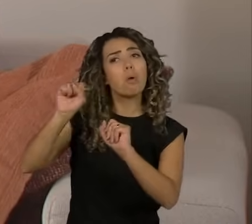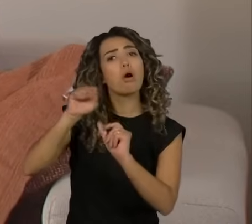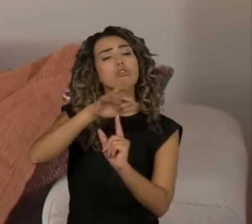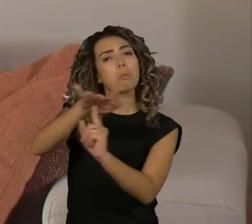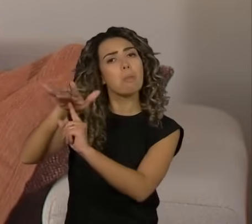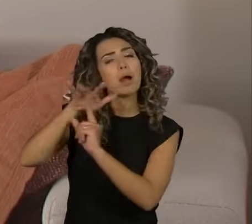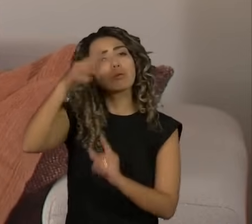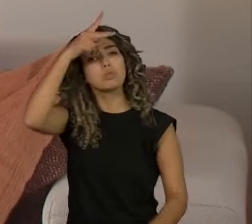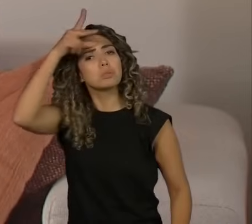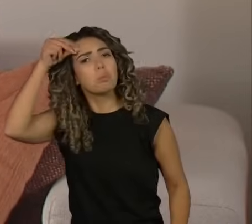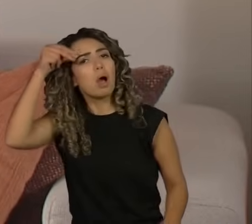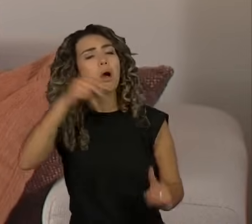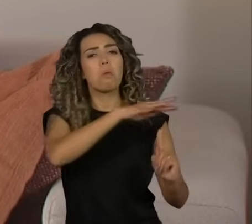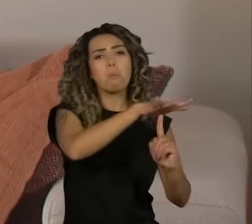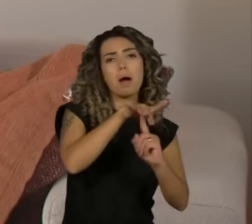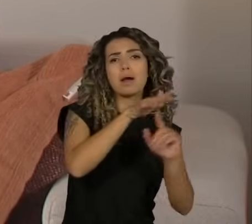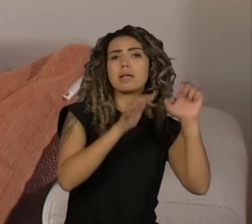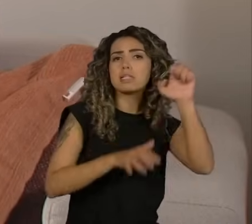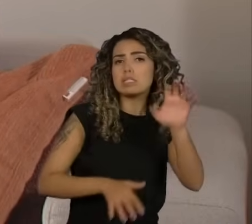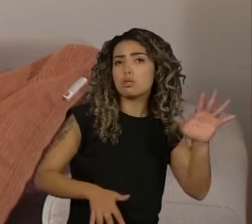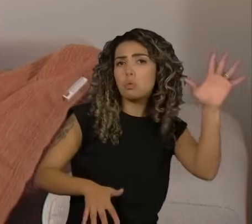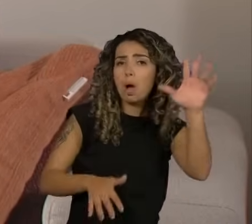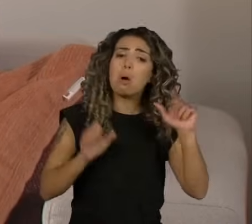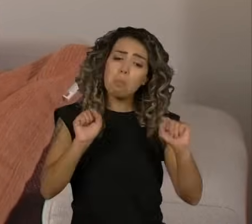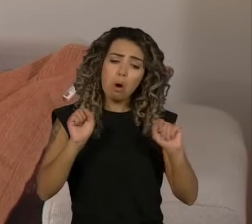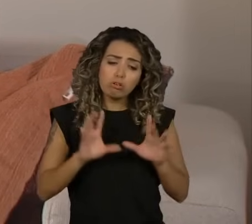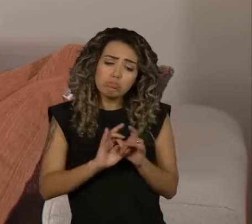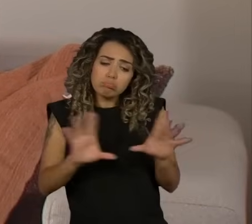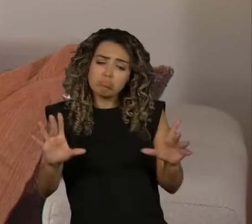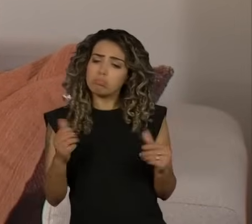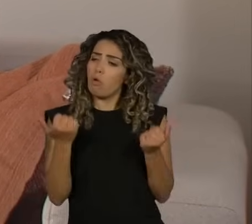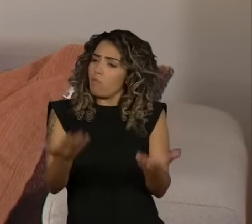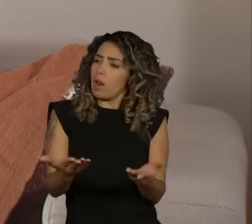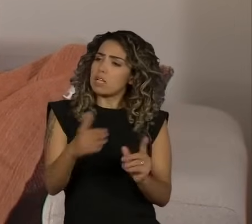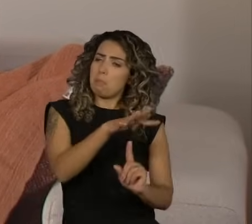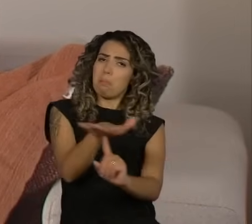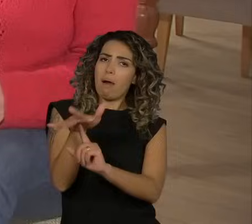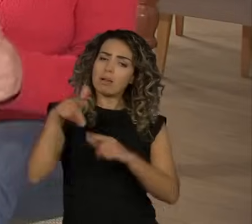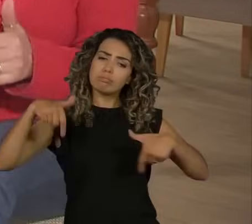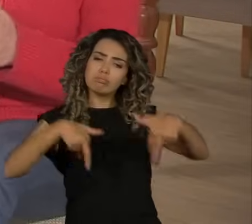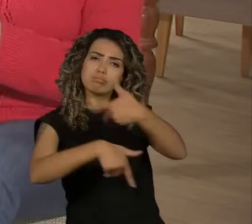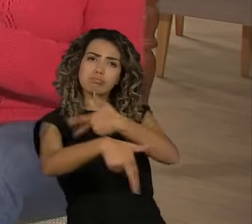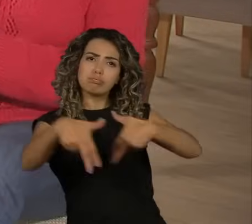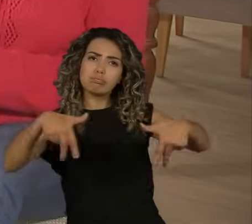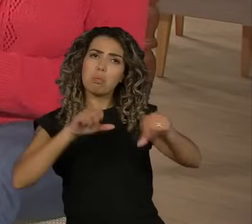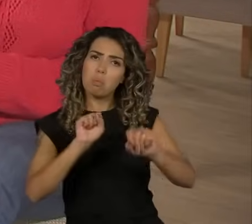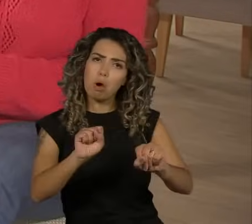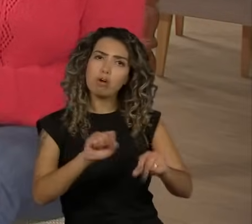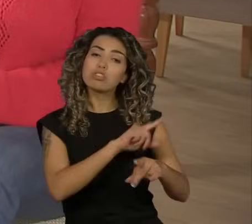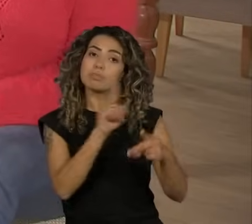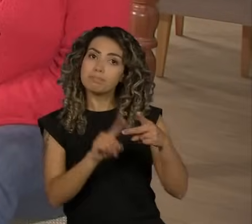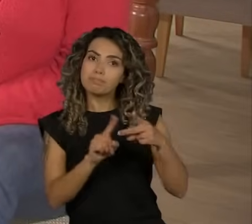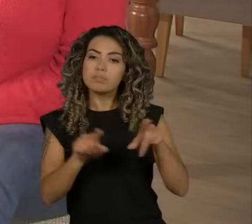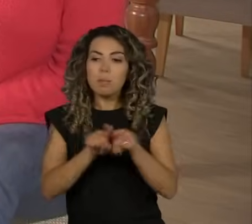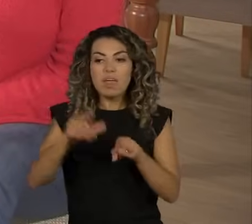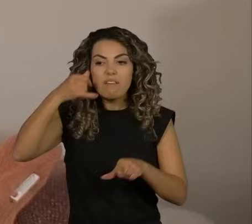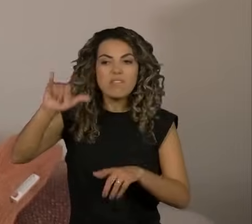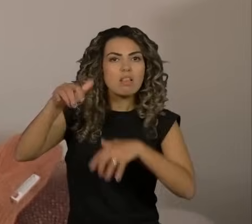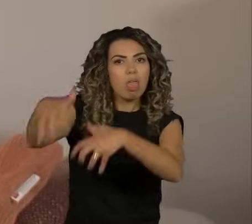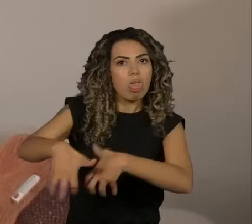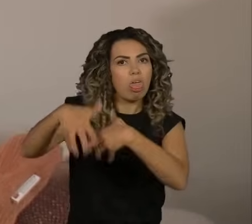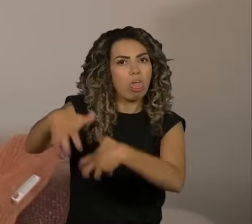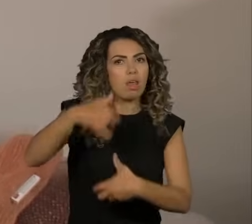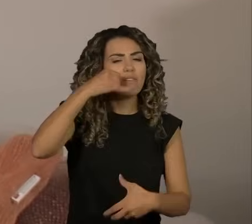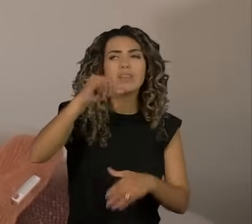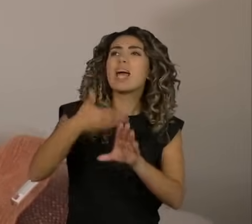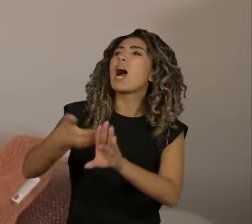estaduais e municipais, e no de uso sustentável nós temos, por exemplo, as reservas extrativistas. O que existia antes dele?